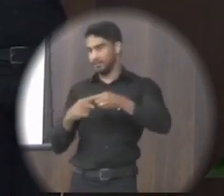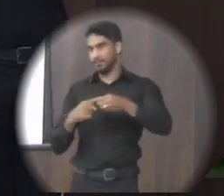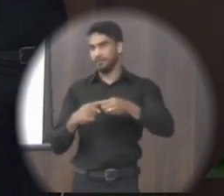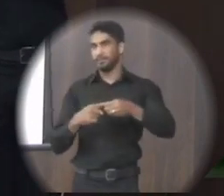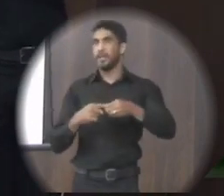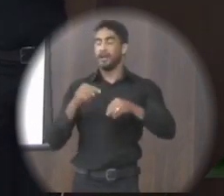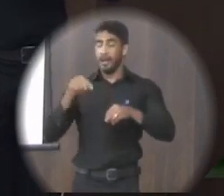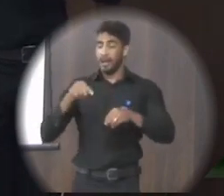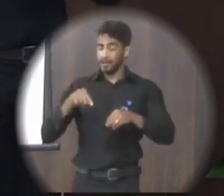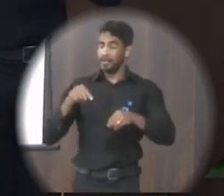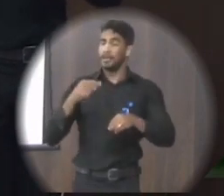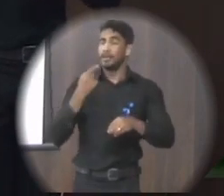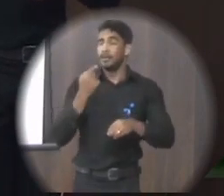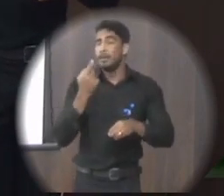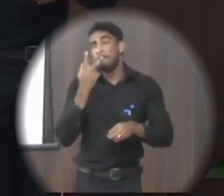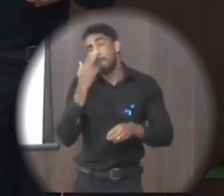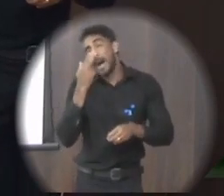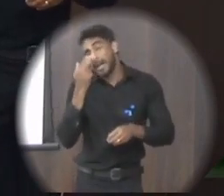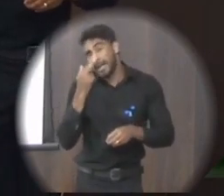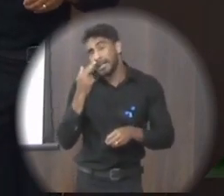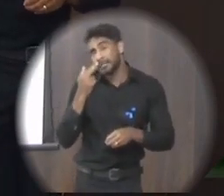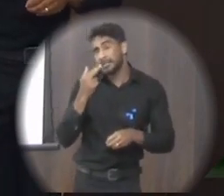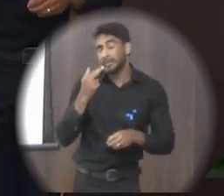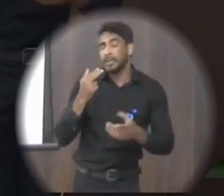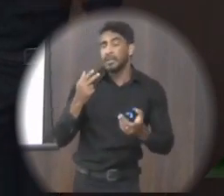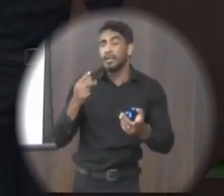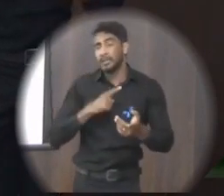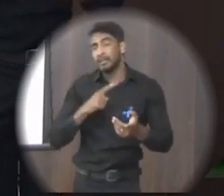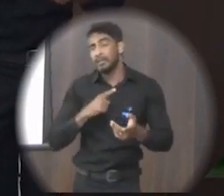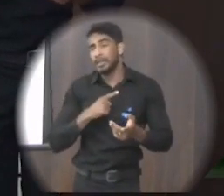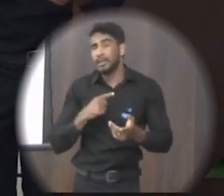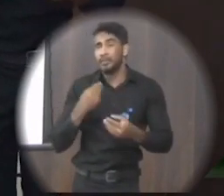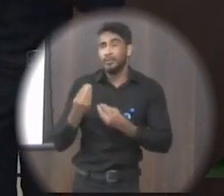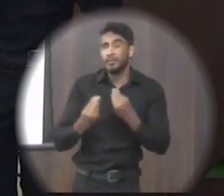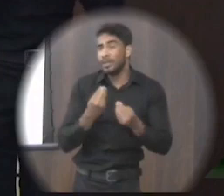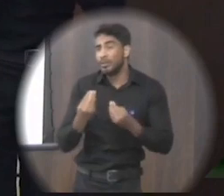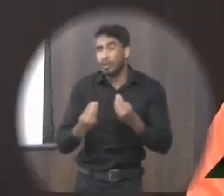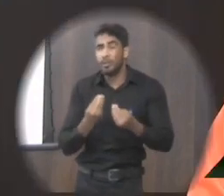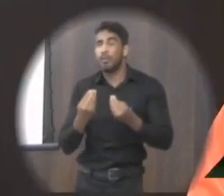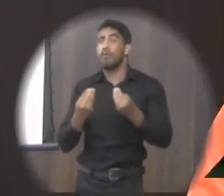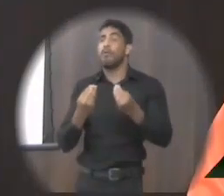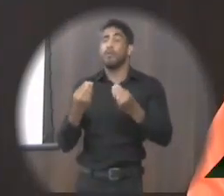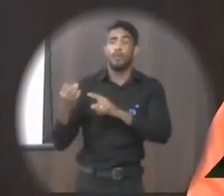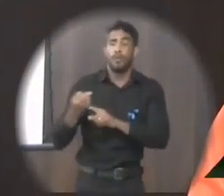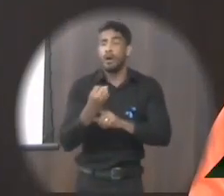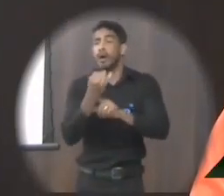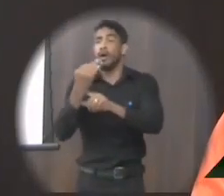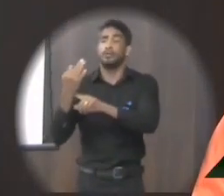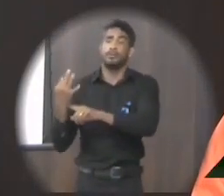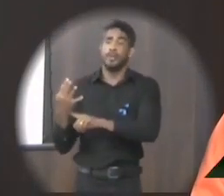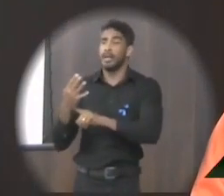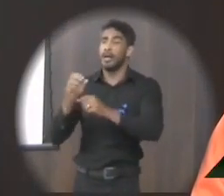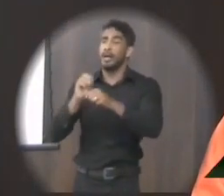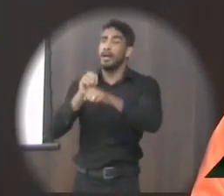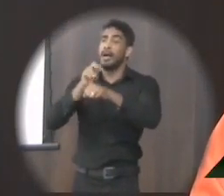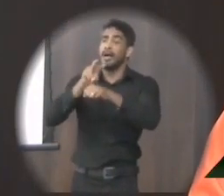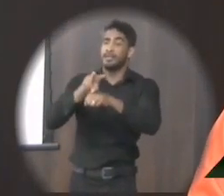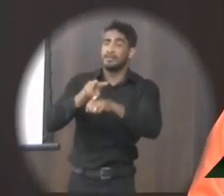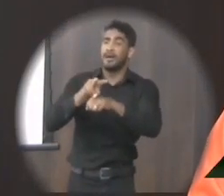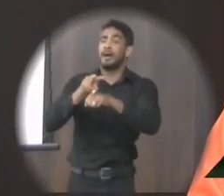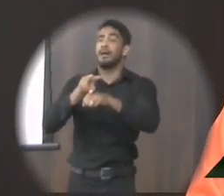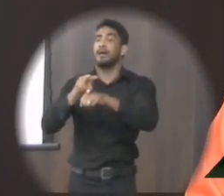é o pelotão em Janaúba. Contudo, senhores, não teríamos como enumerar as várias